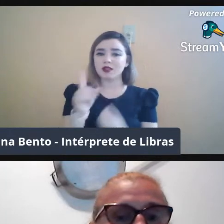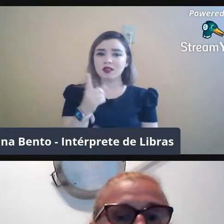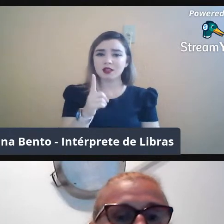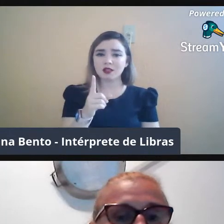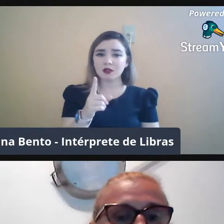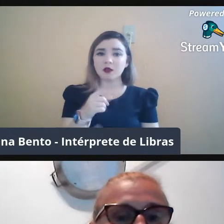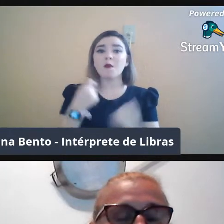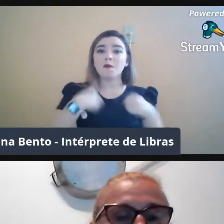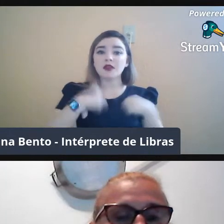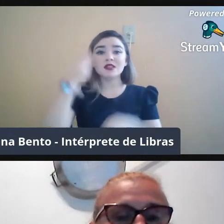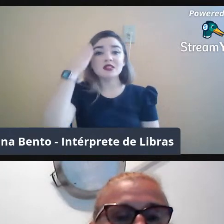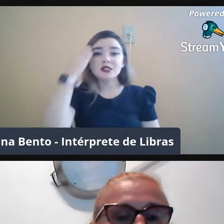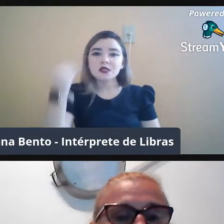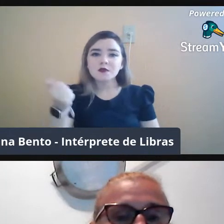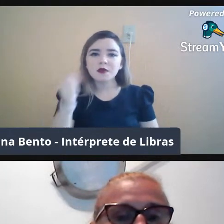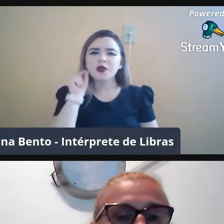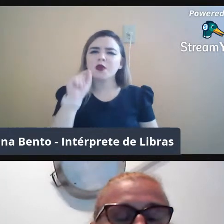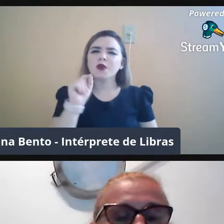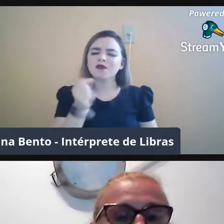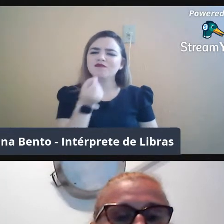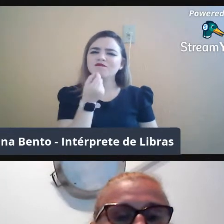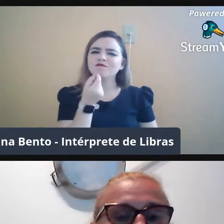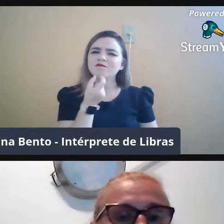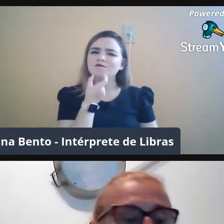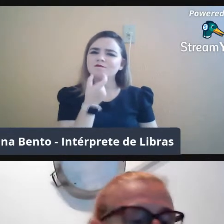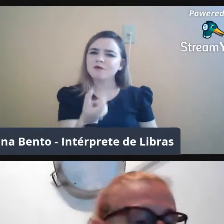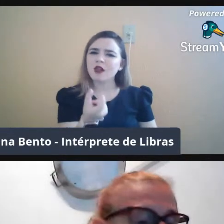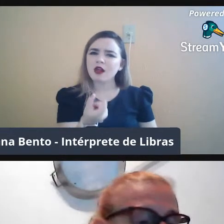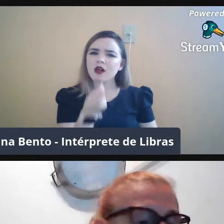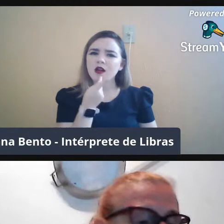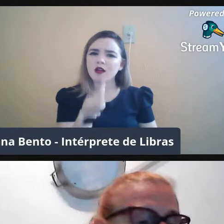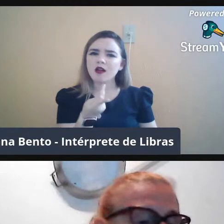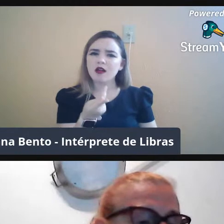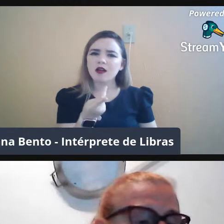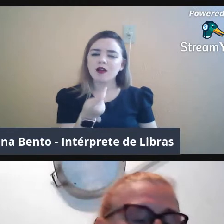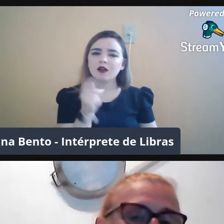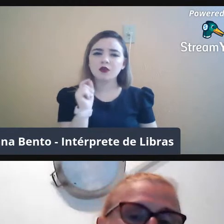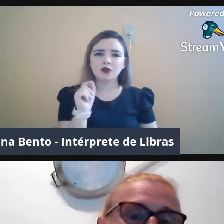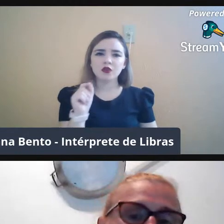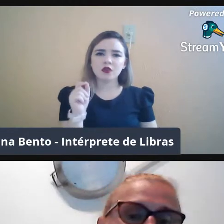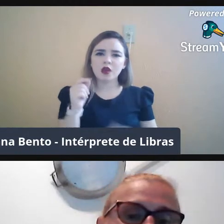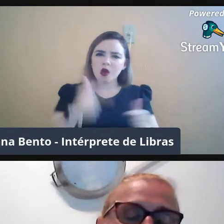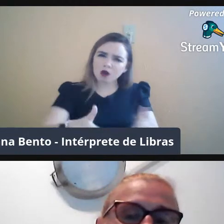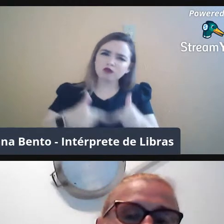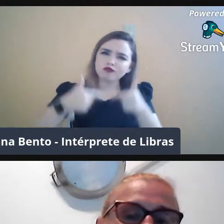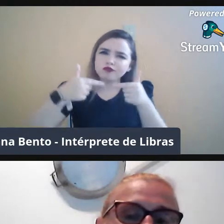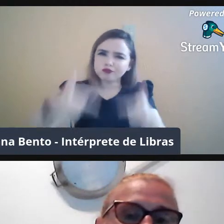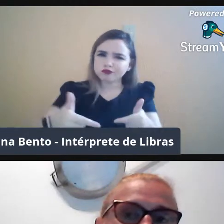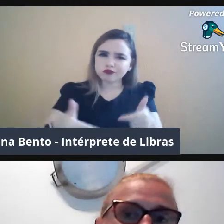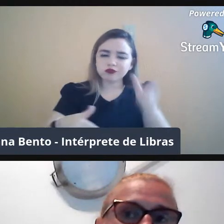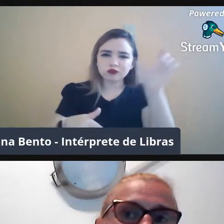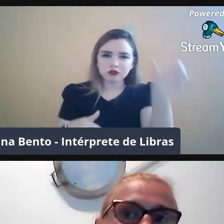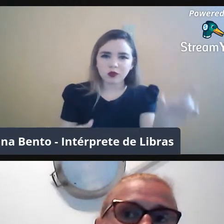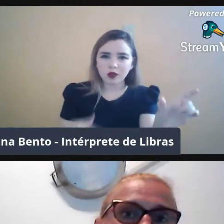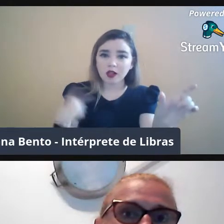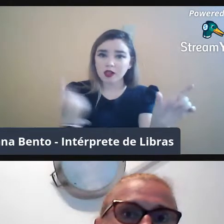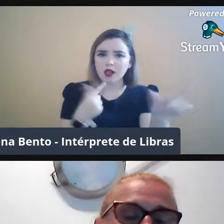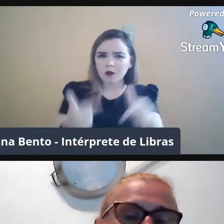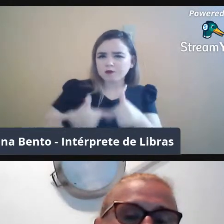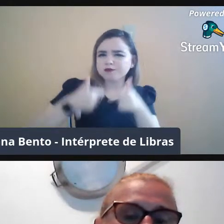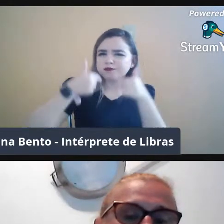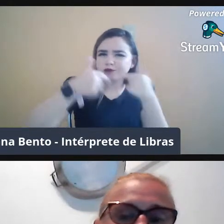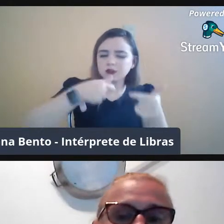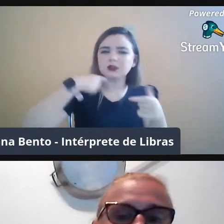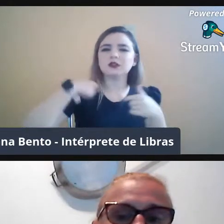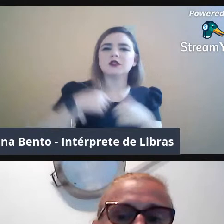falando, entender que você está defendendo uma causa. Então, para a gente defender uma causa, a gente primeiro